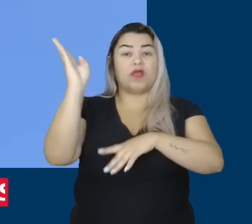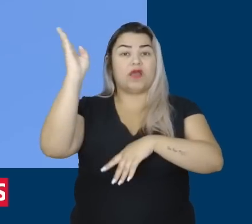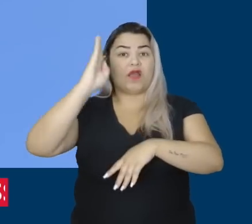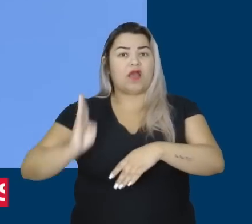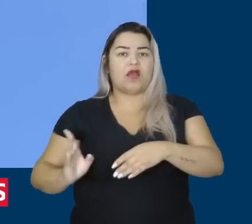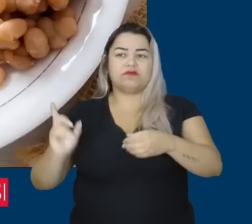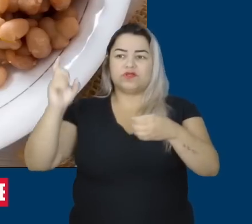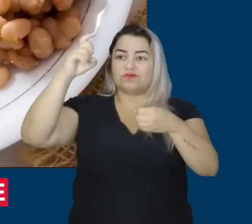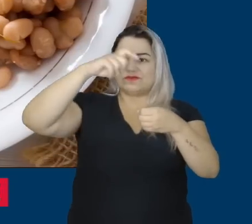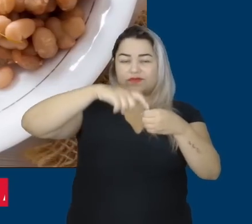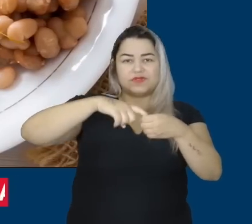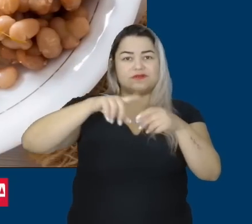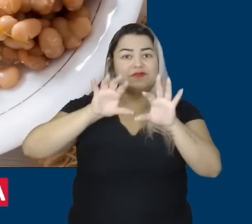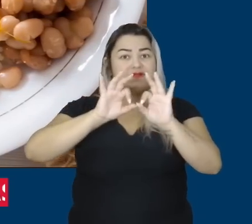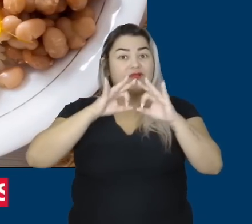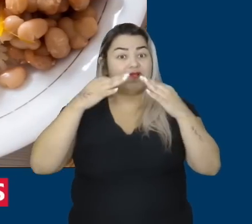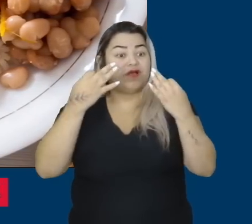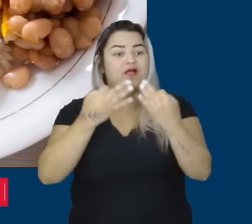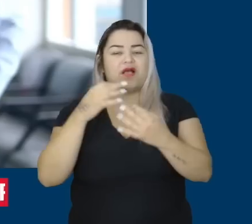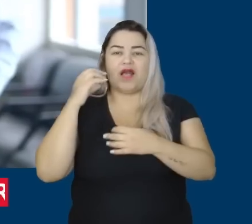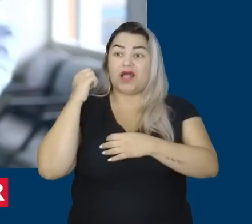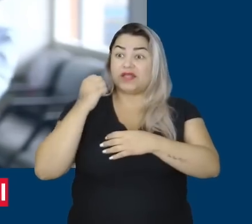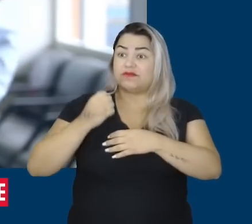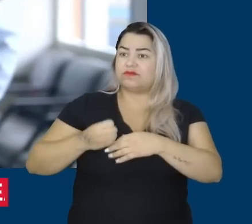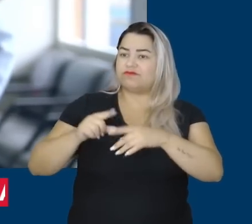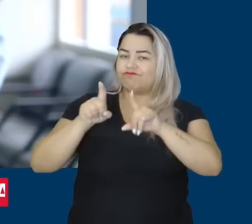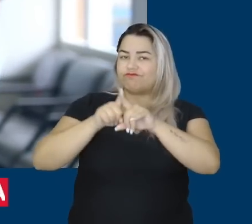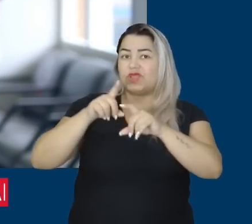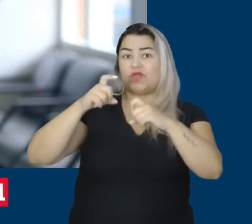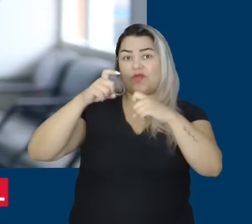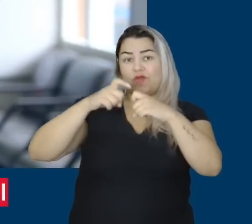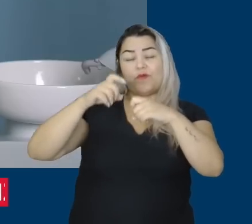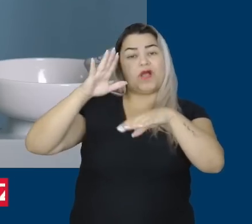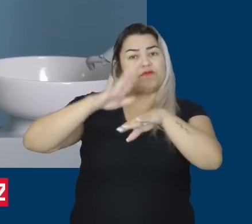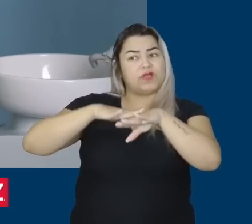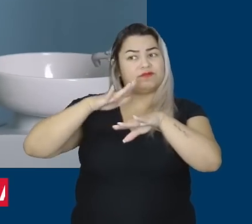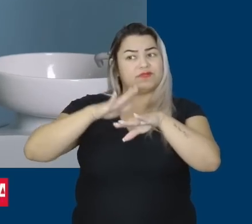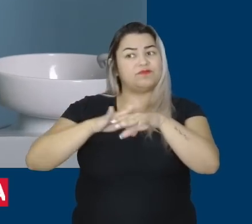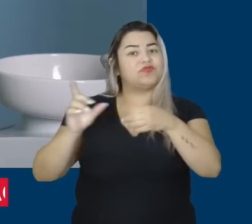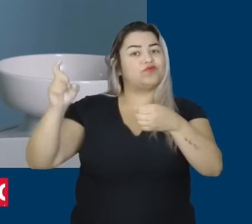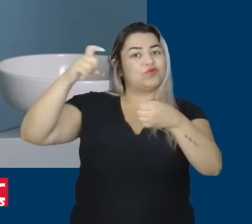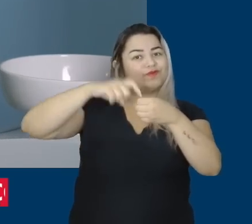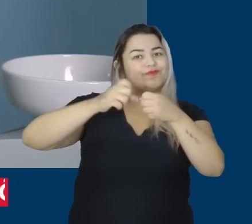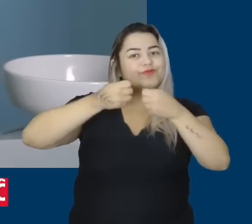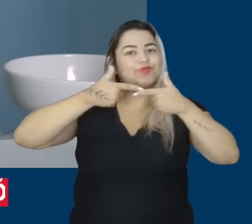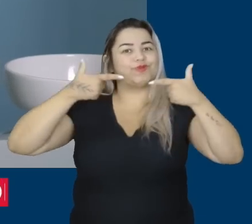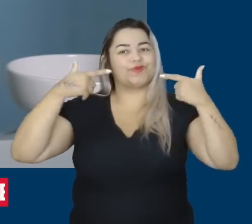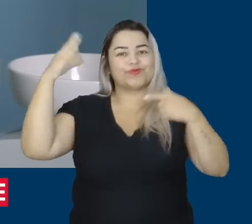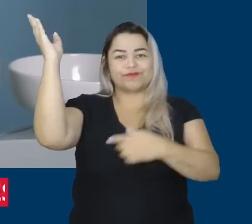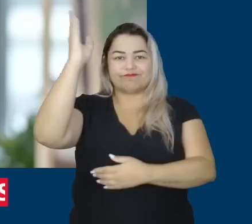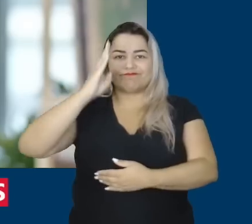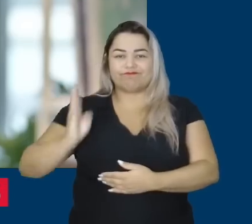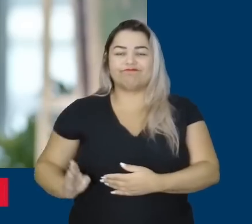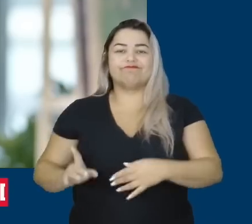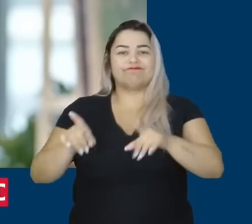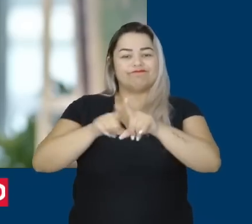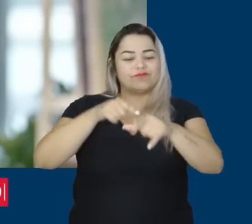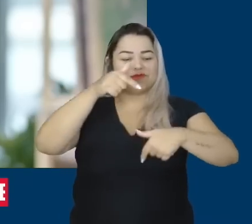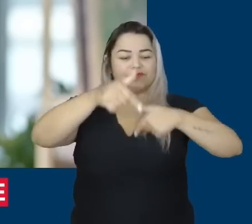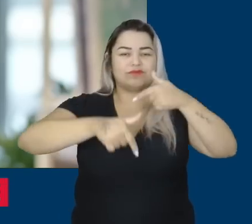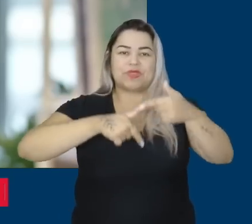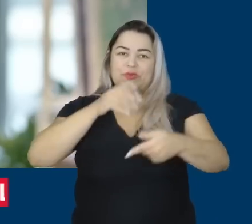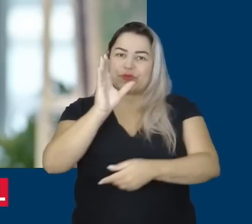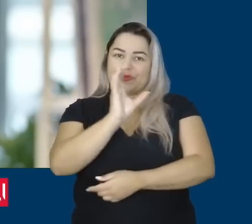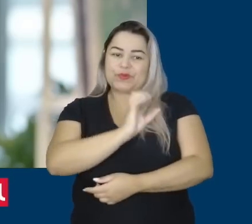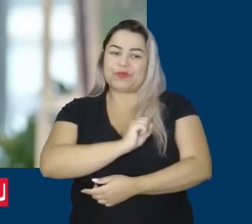meu Brasil. Bolsa Família voltou, o Mais Médico voltou, o Brasil sorridente voltou. É trabalho com